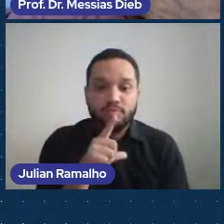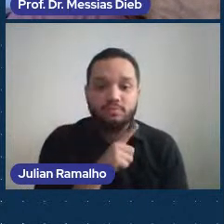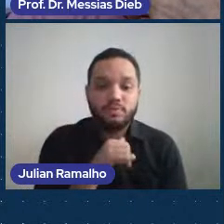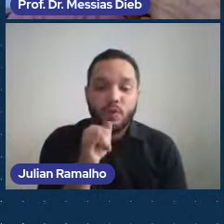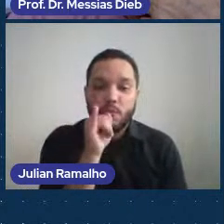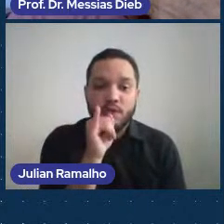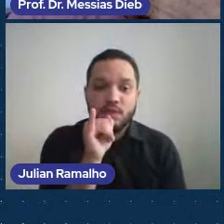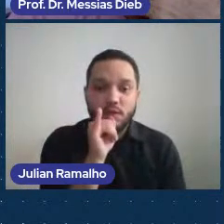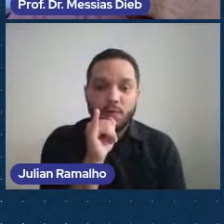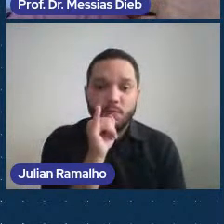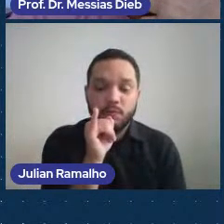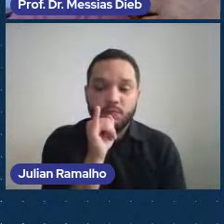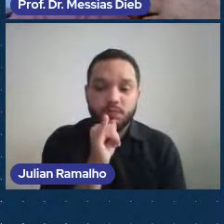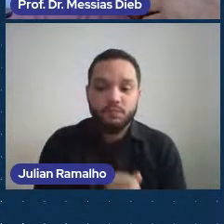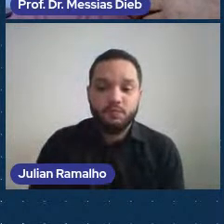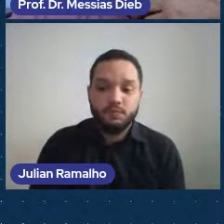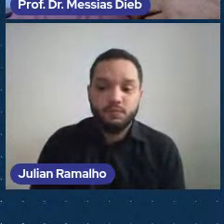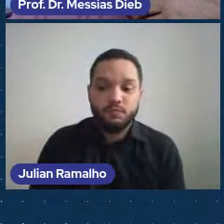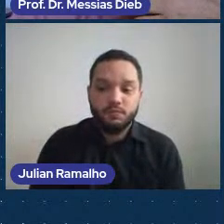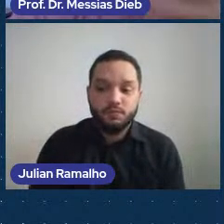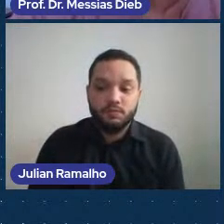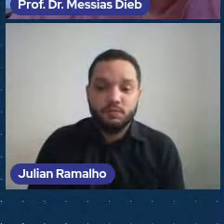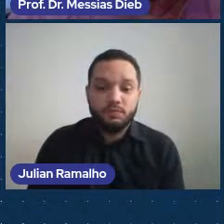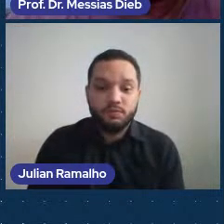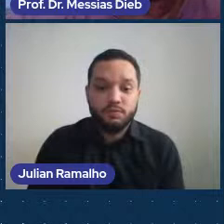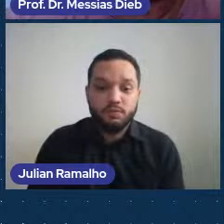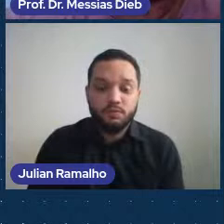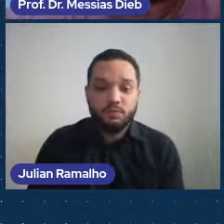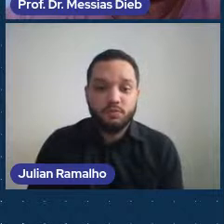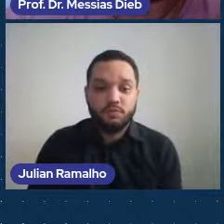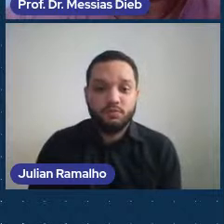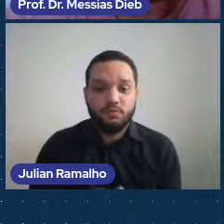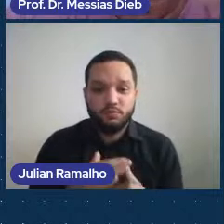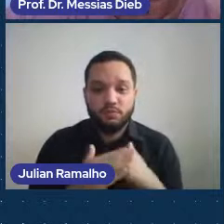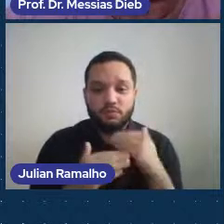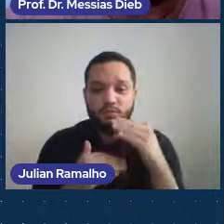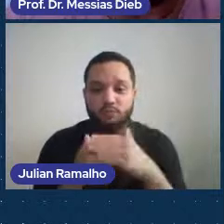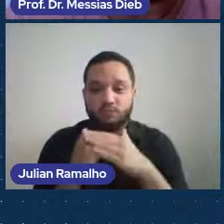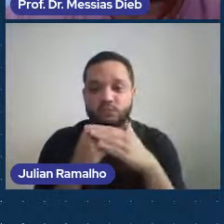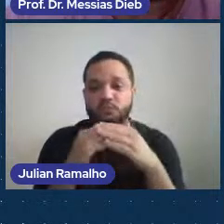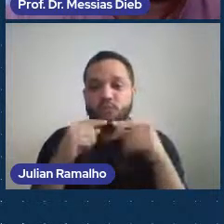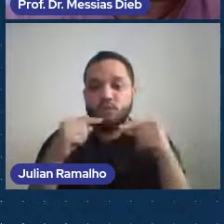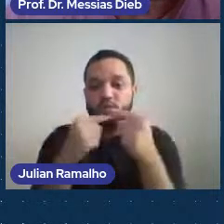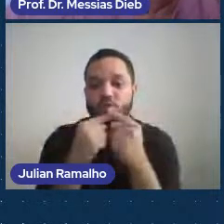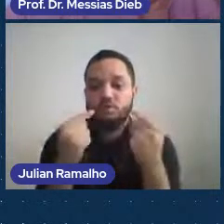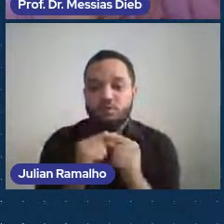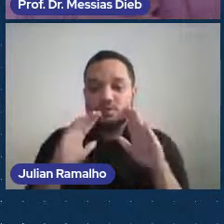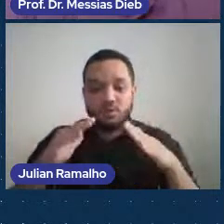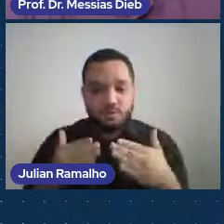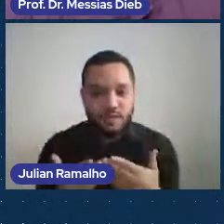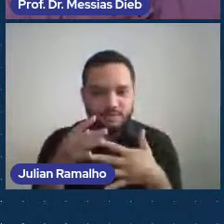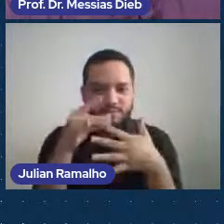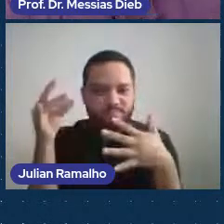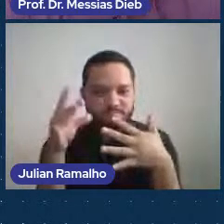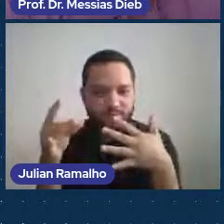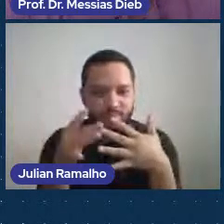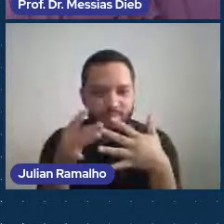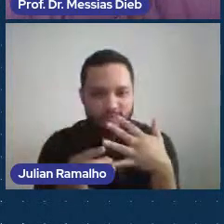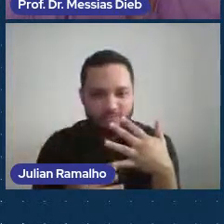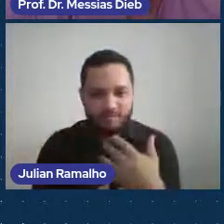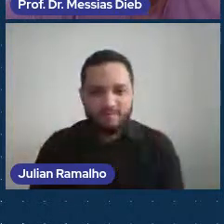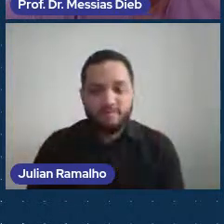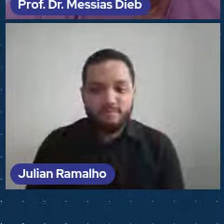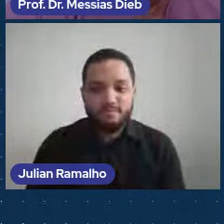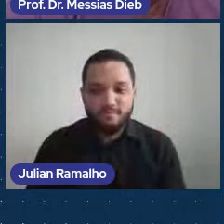exemplos, né, de construção dos objetivos específicos, como eu falei agora há pouco, né? Ó, você tem aí a questão